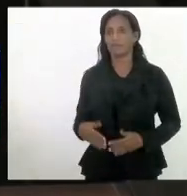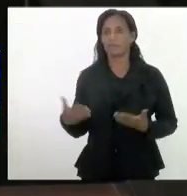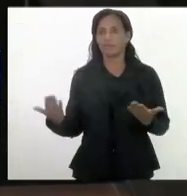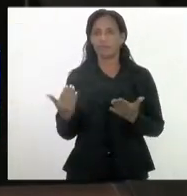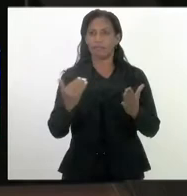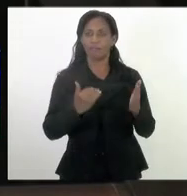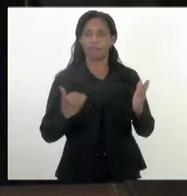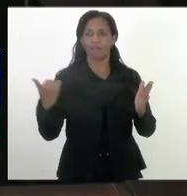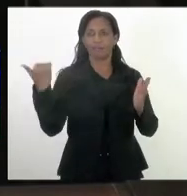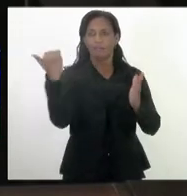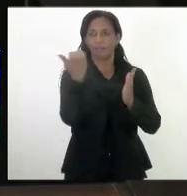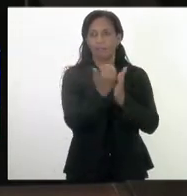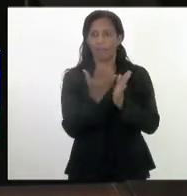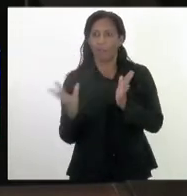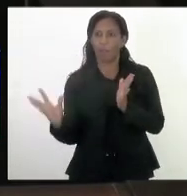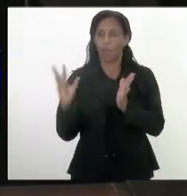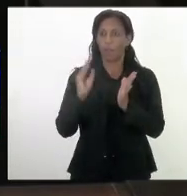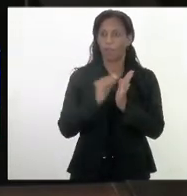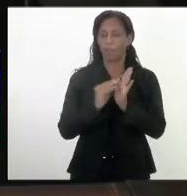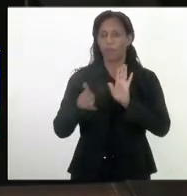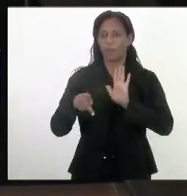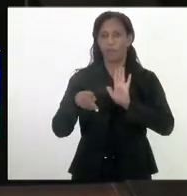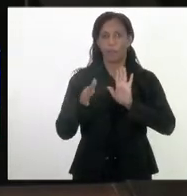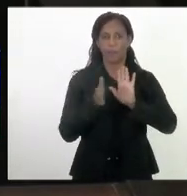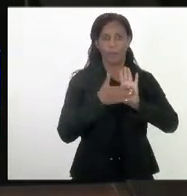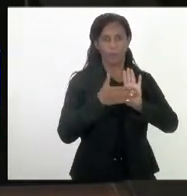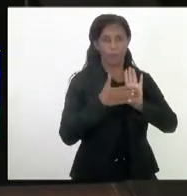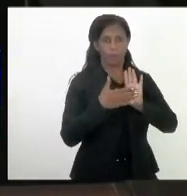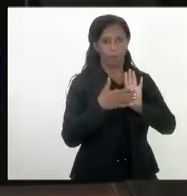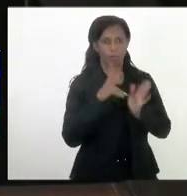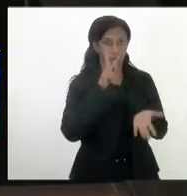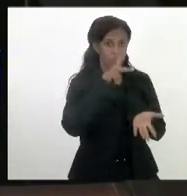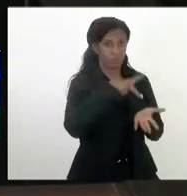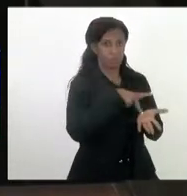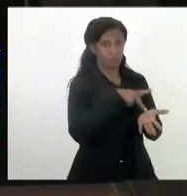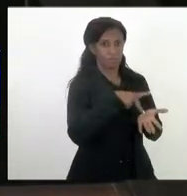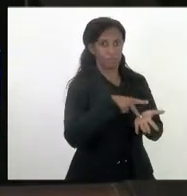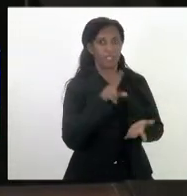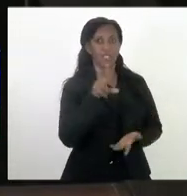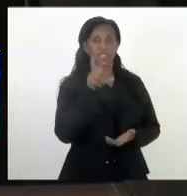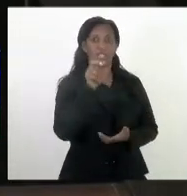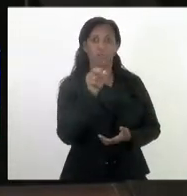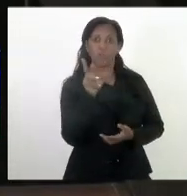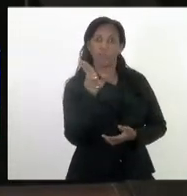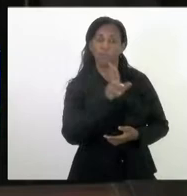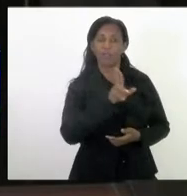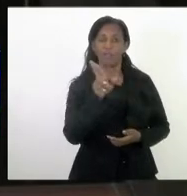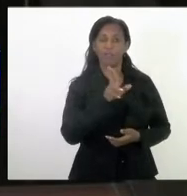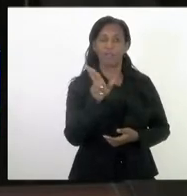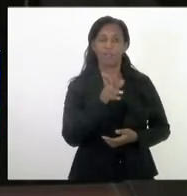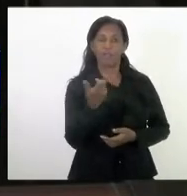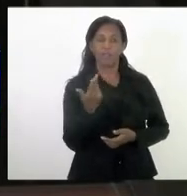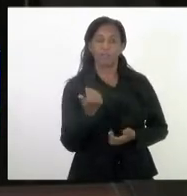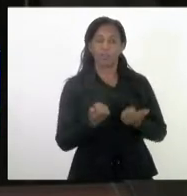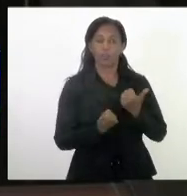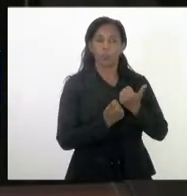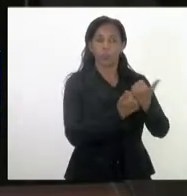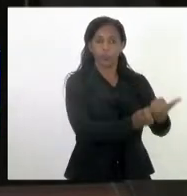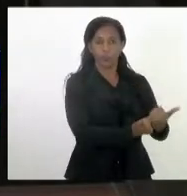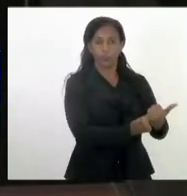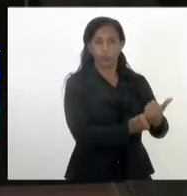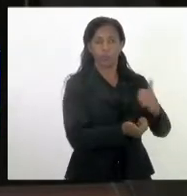um complemento na proposta original de R$ 50,00 para auxílio